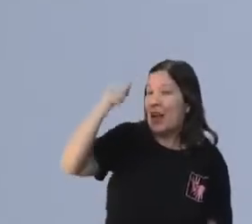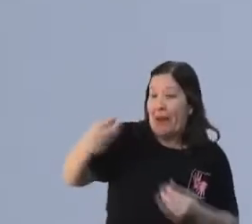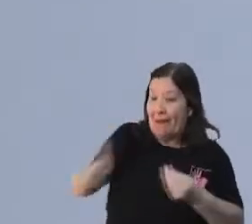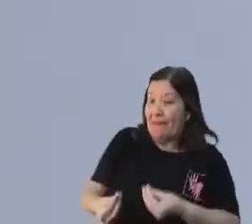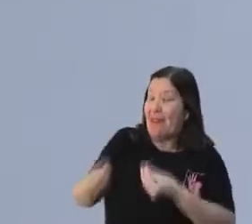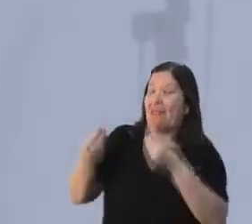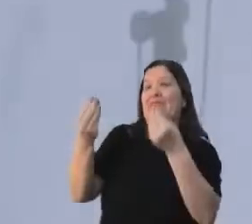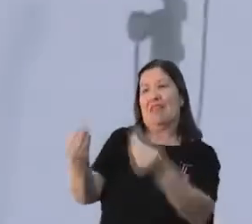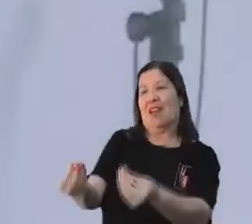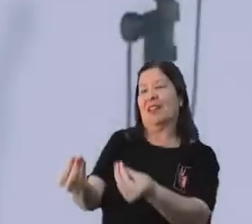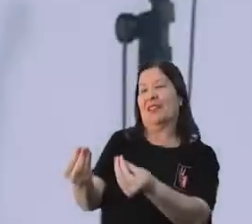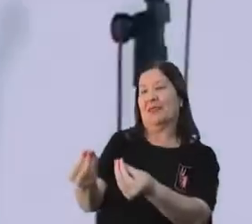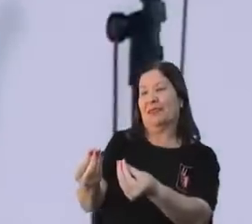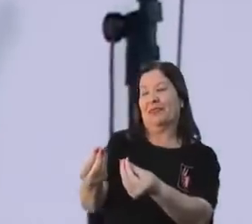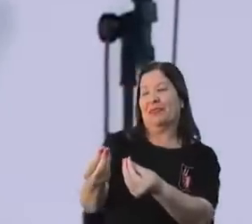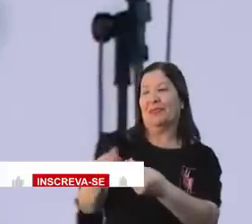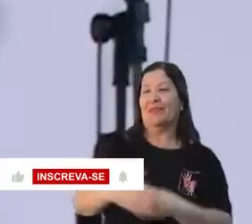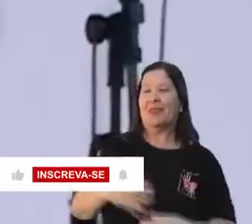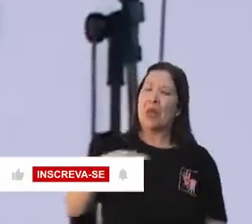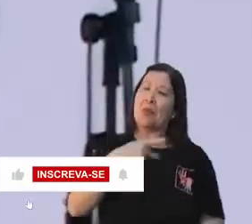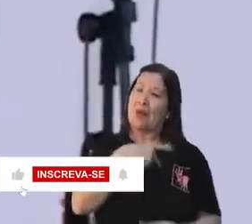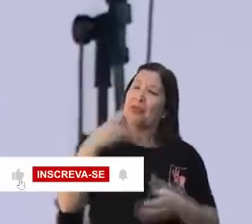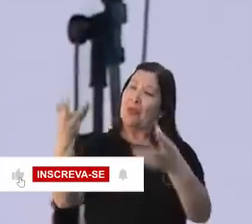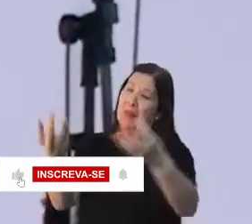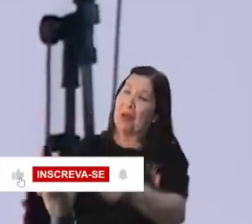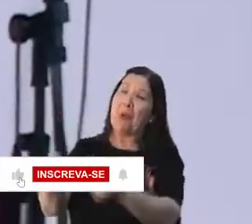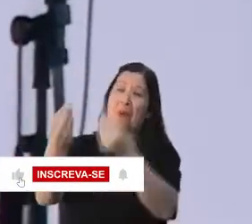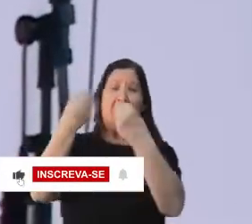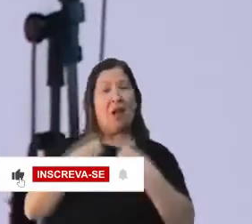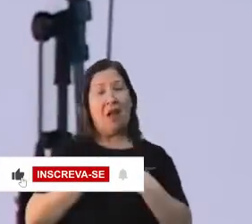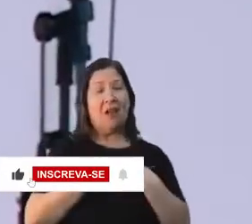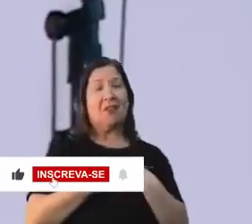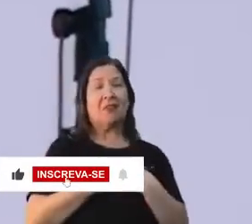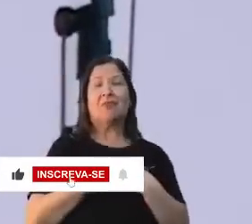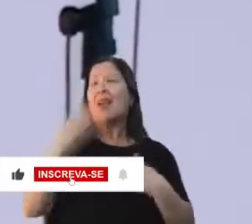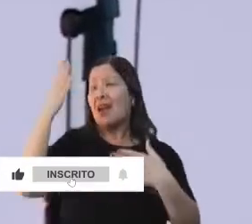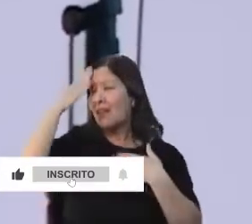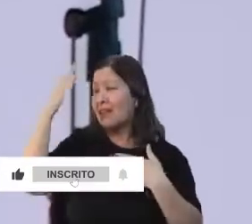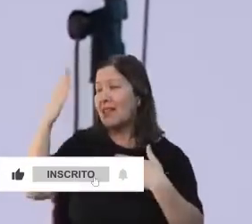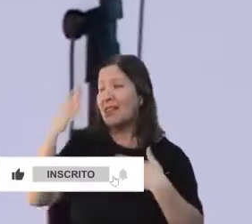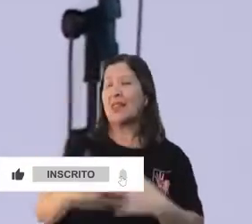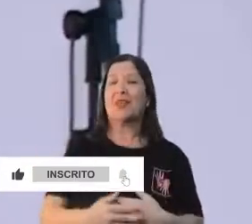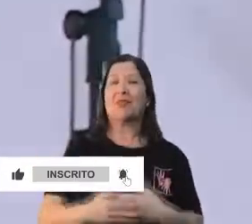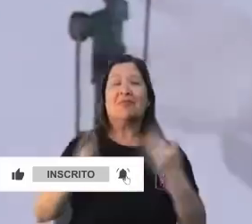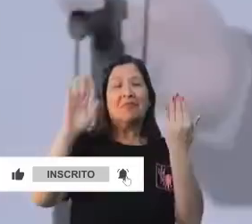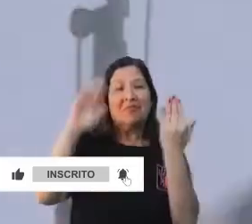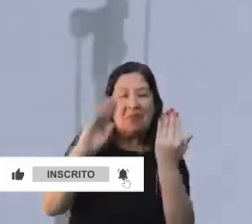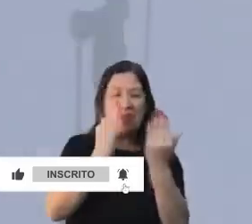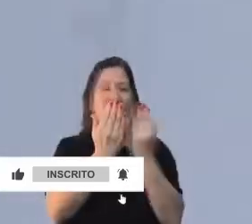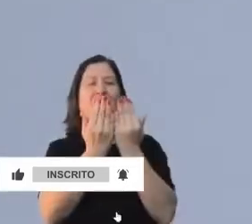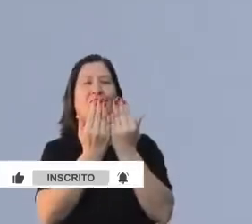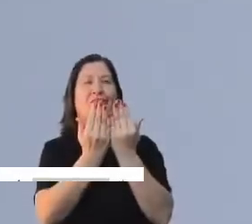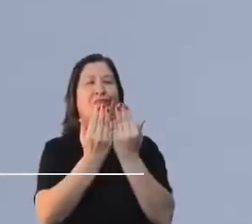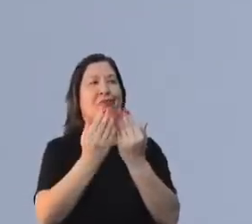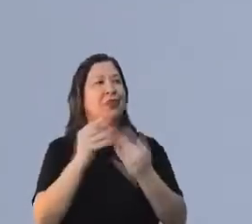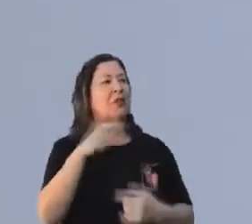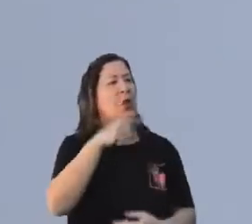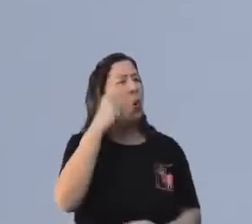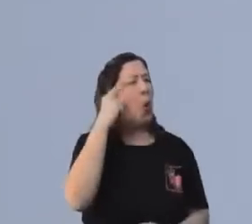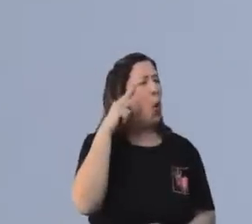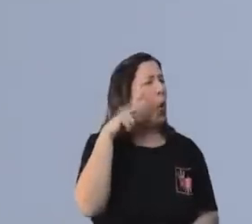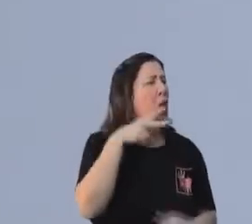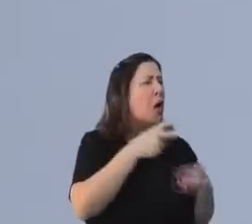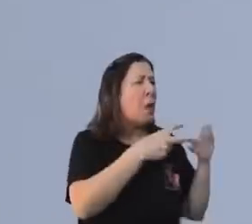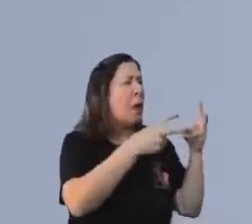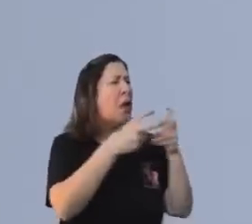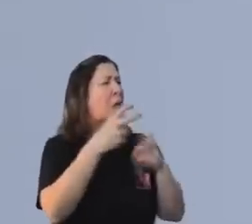O pastor recebeu o galo, deu um sorriso amarelo, fechou a porta e disse, meu Deus, o que é que eu vou fazer com esse galo? Ele